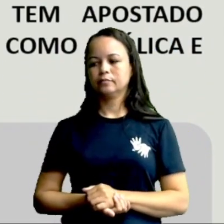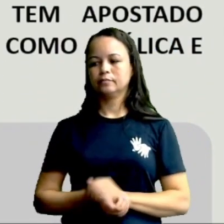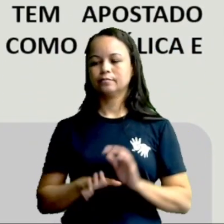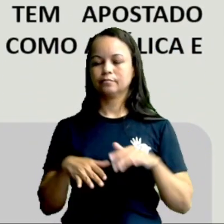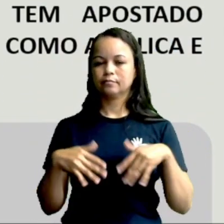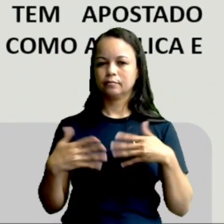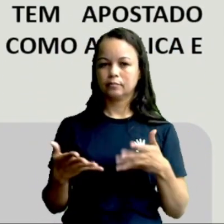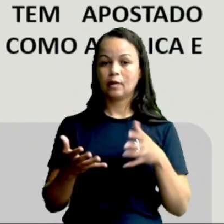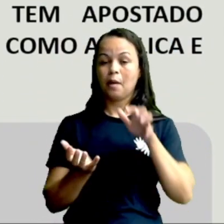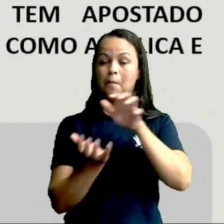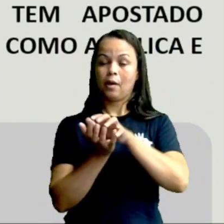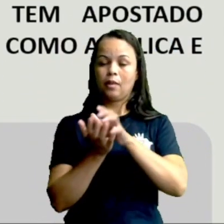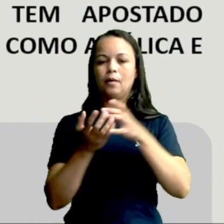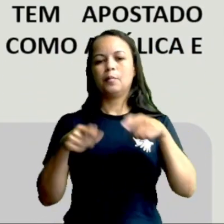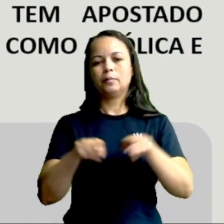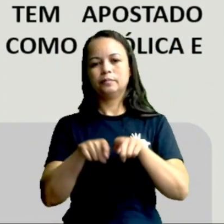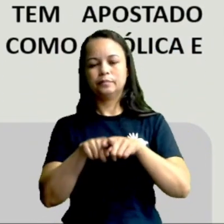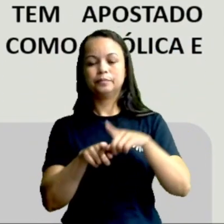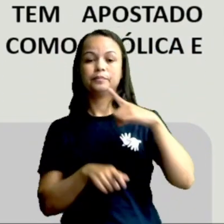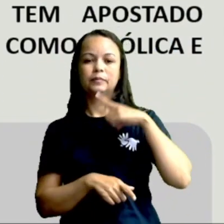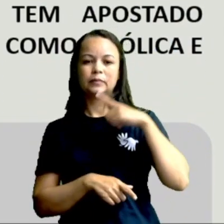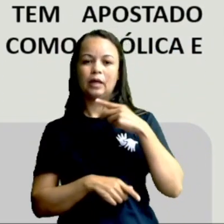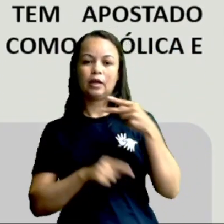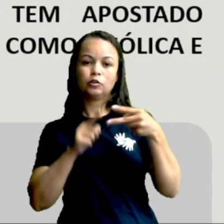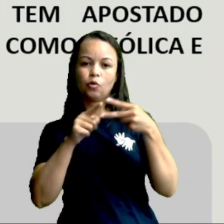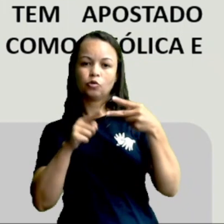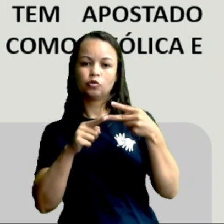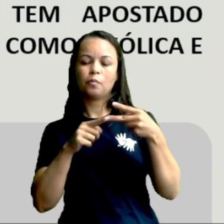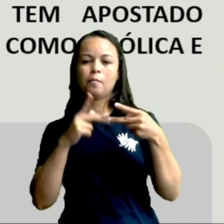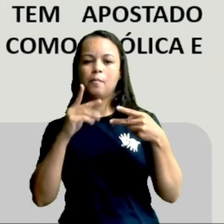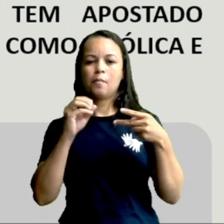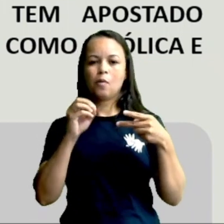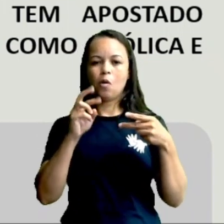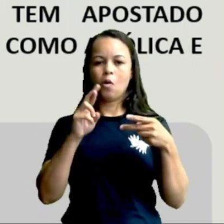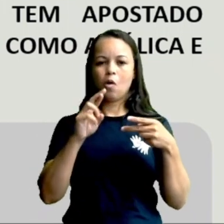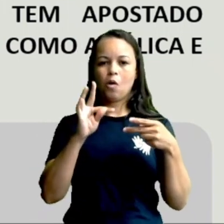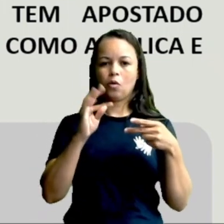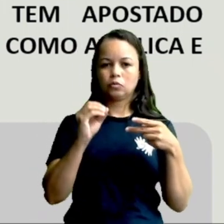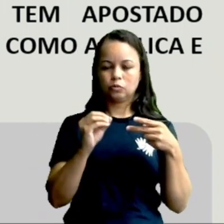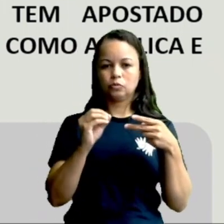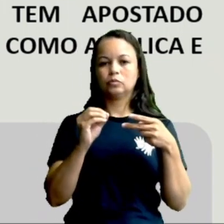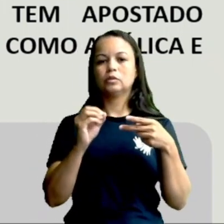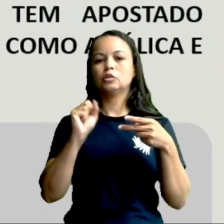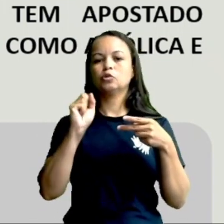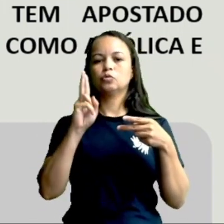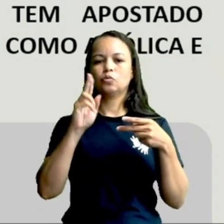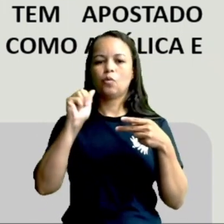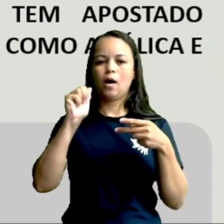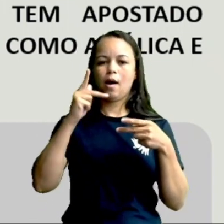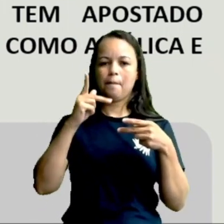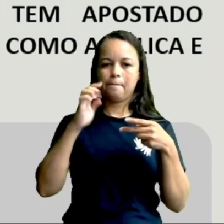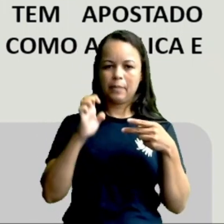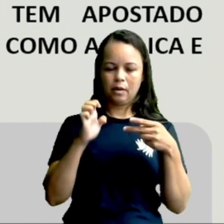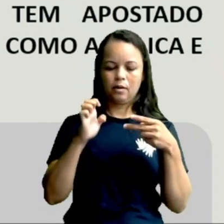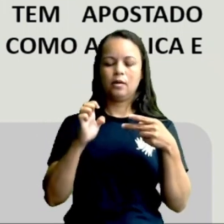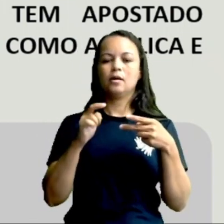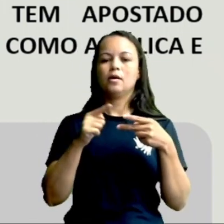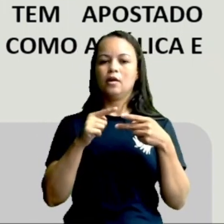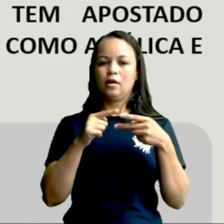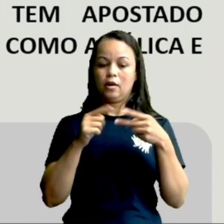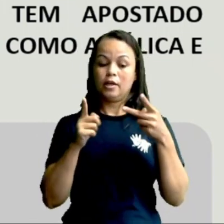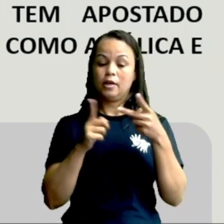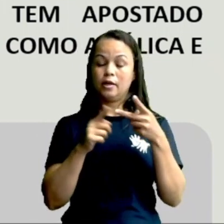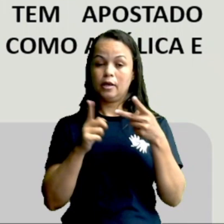Além disso, Pernambuco possui 2 portos estratégicos, que é o Porto de Suape, que fica no Oceano